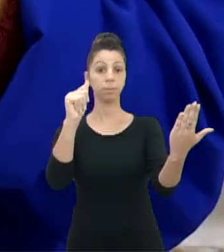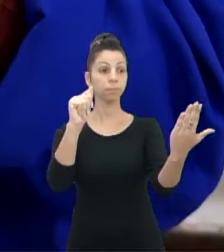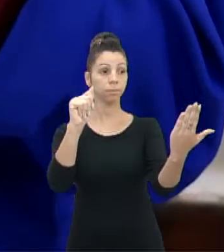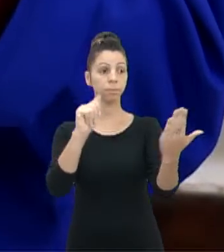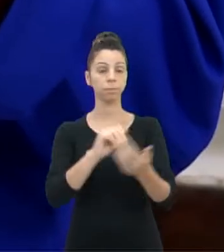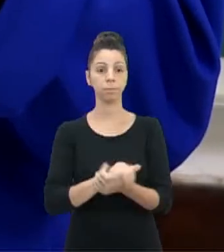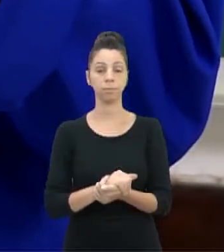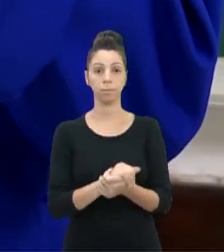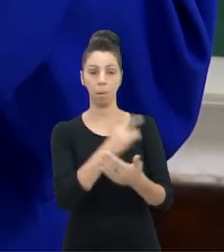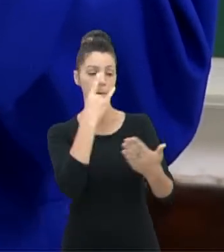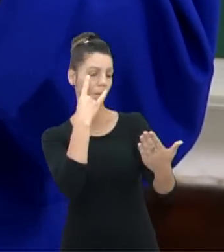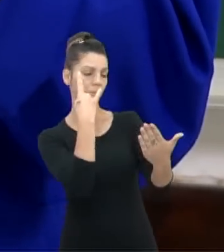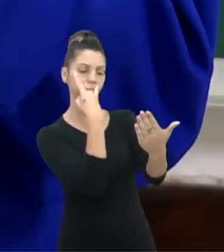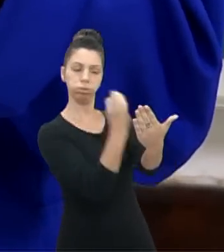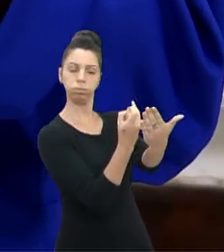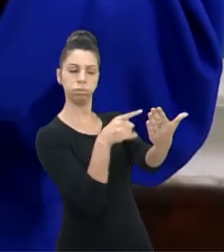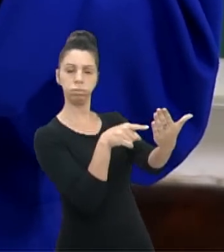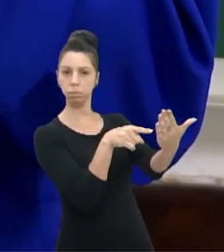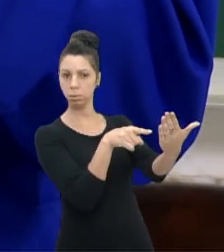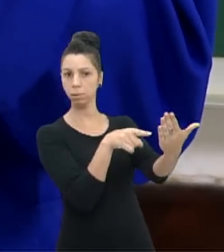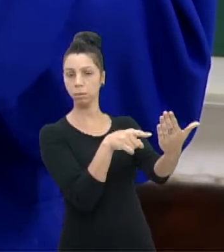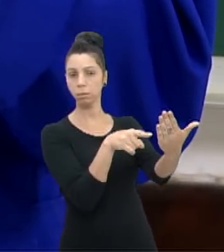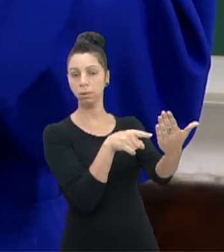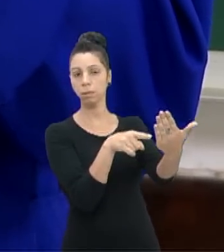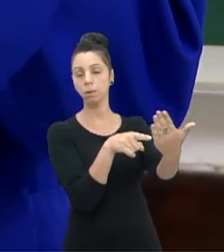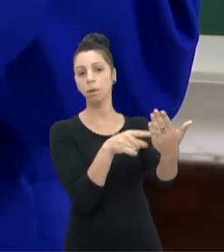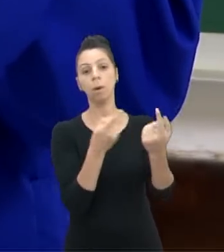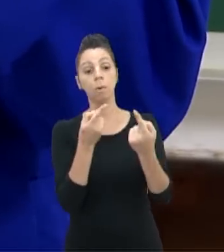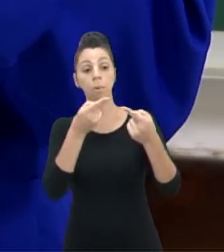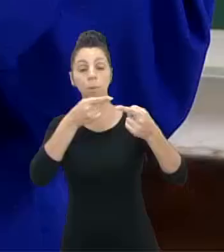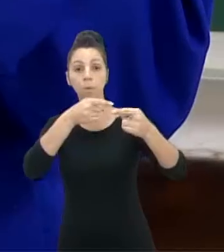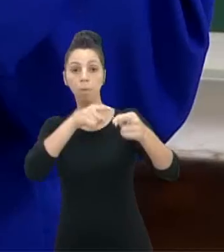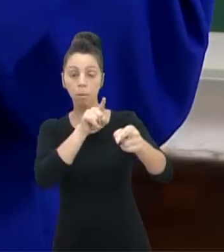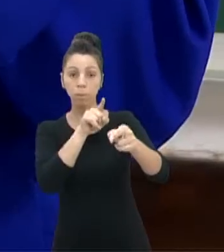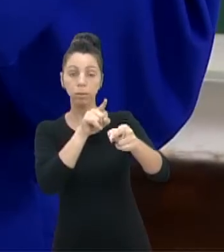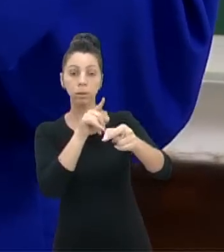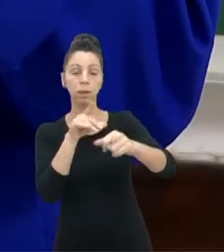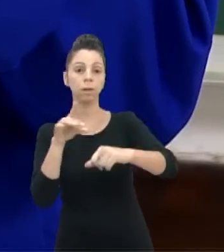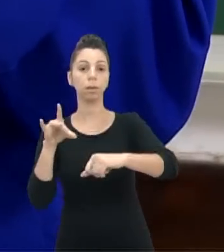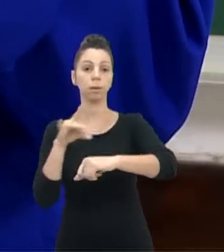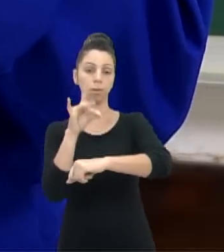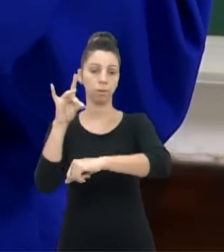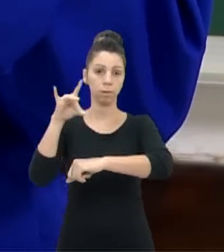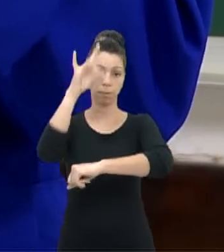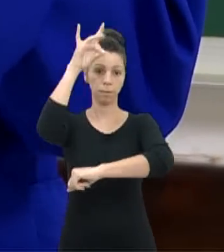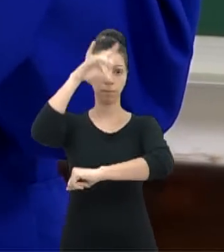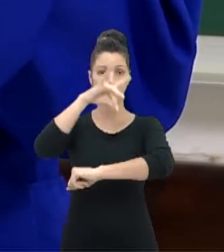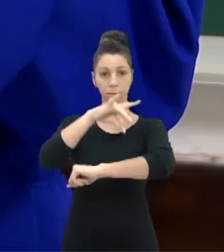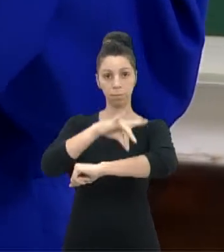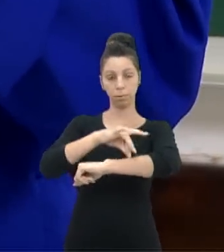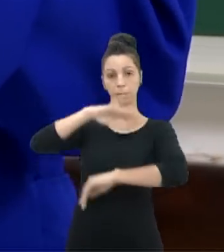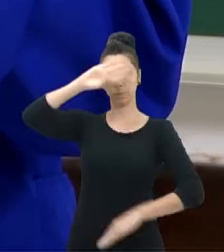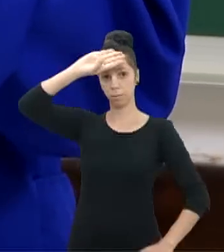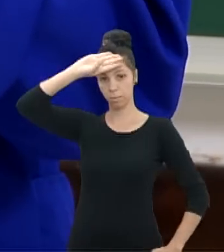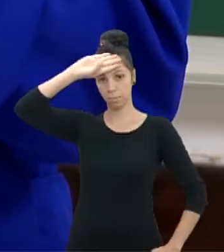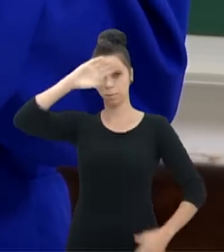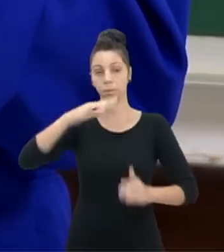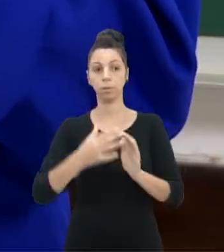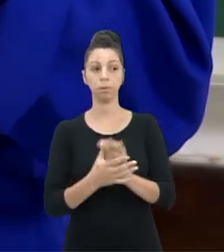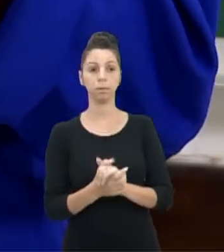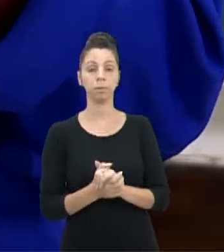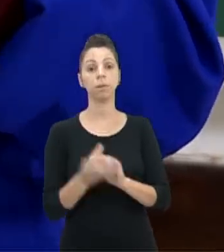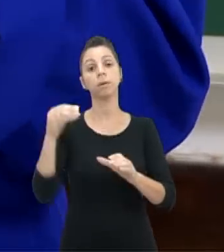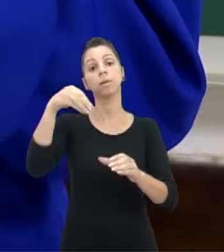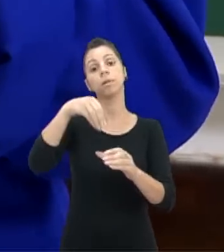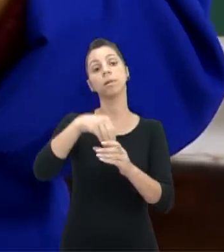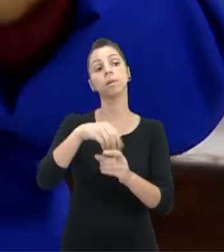destaca, né, a campanha contra, né, o combate aí ao mosquito da dengue. E aí